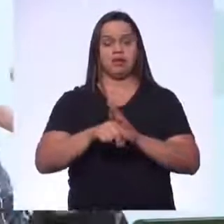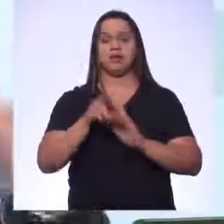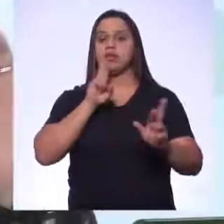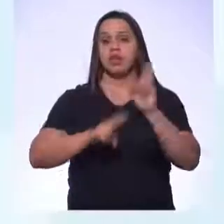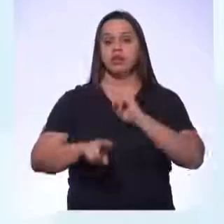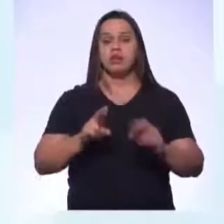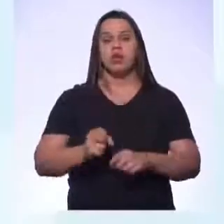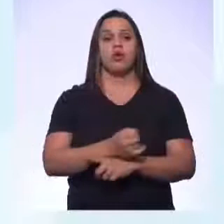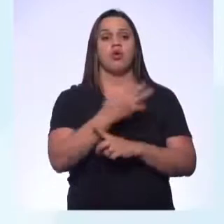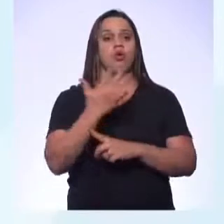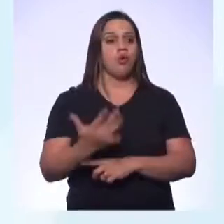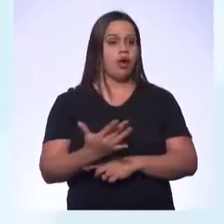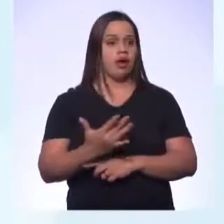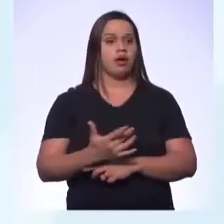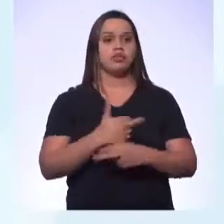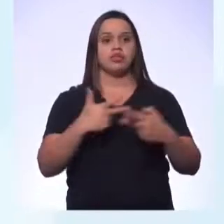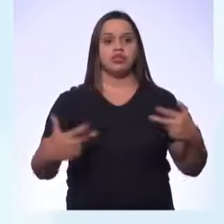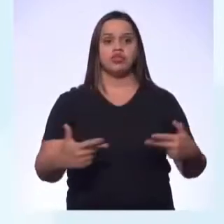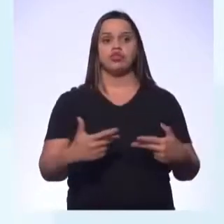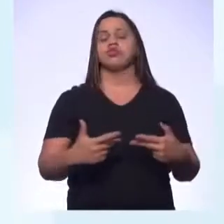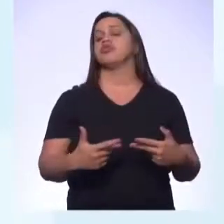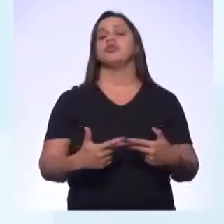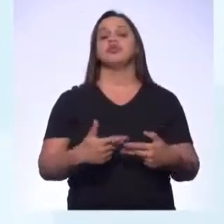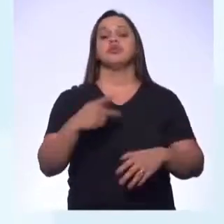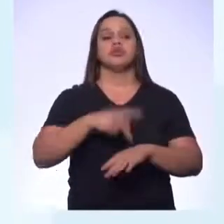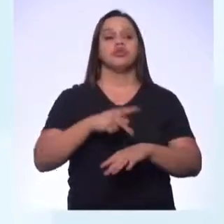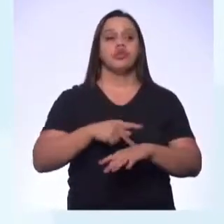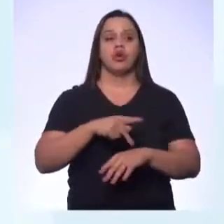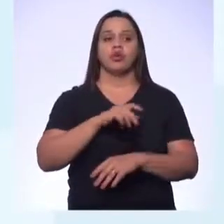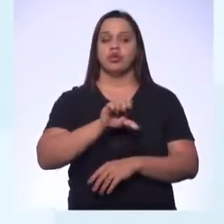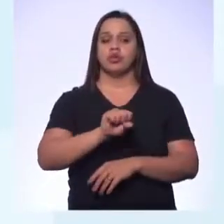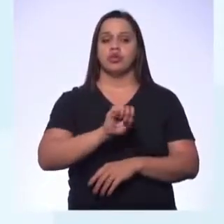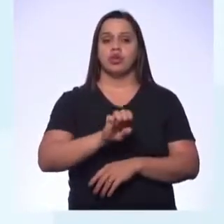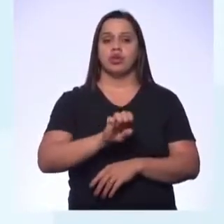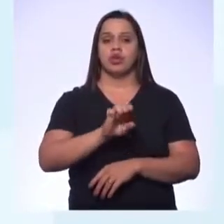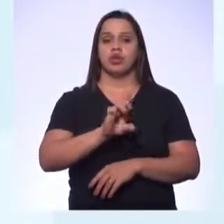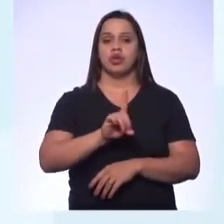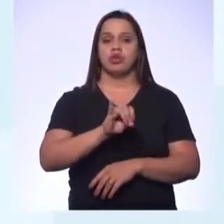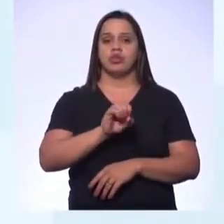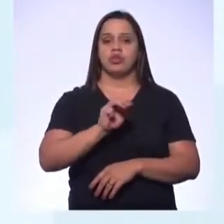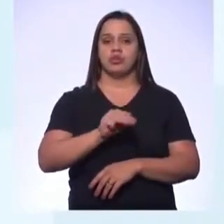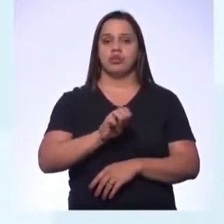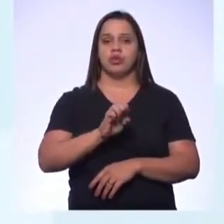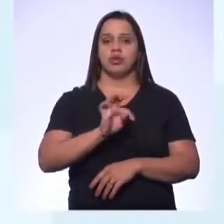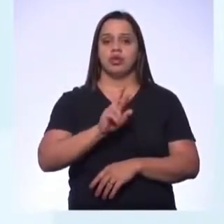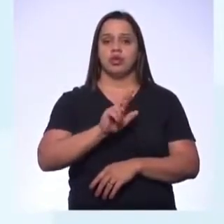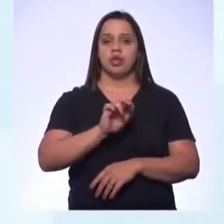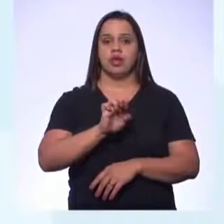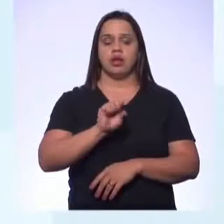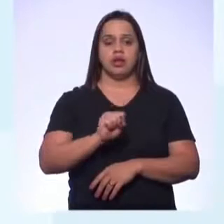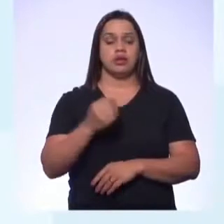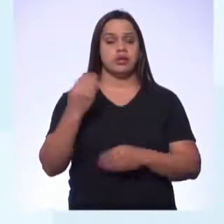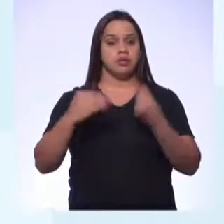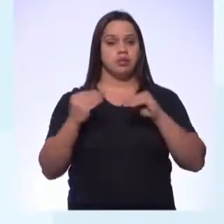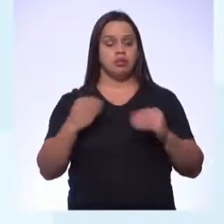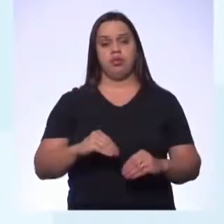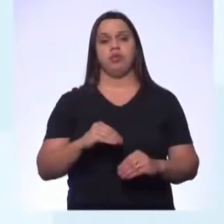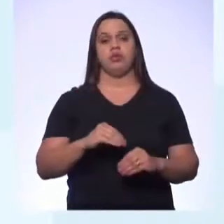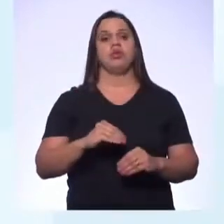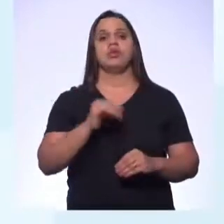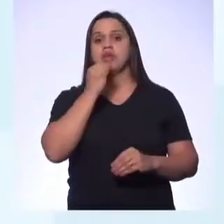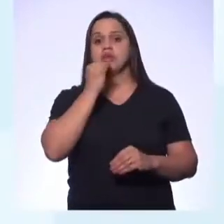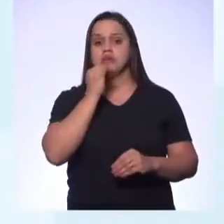quais tipos de rochas sedimentares você conhece aí. Então pesquise e responda no chat, dê exemplos de rochas sedimentares enquanto eu